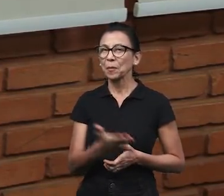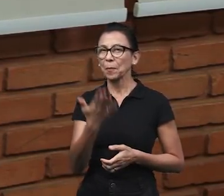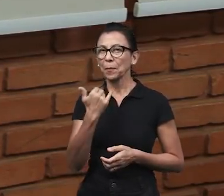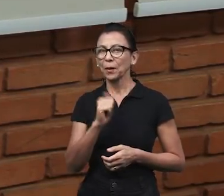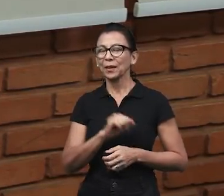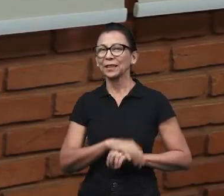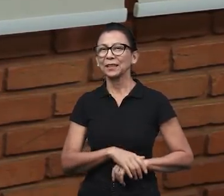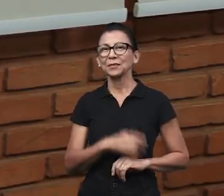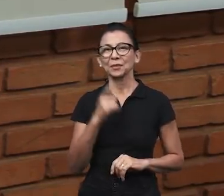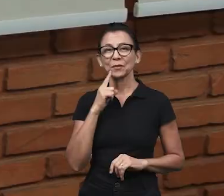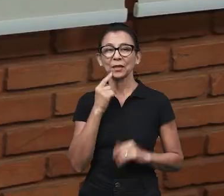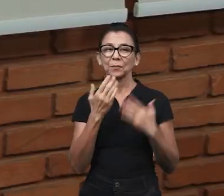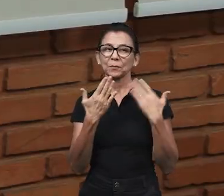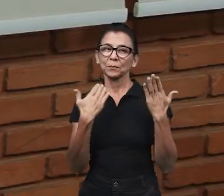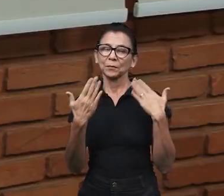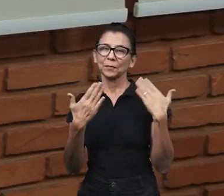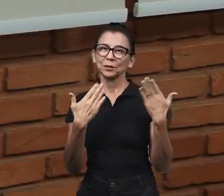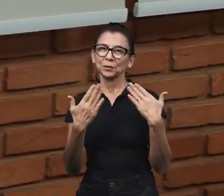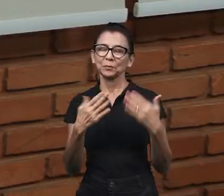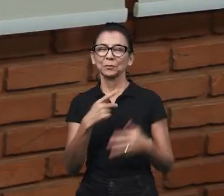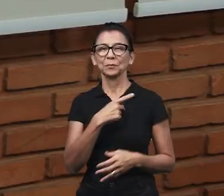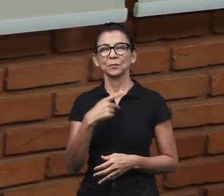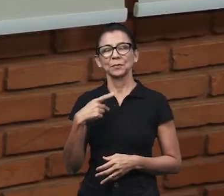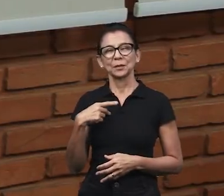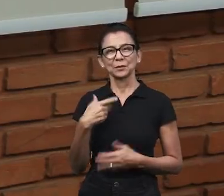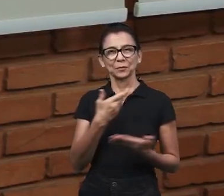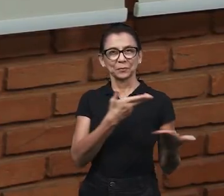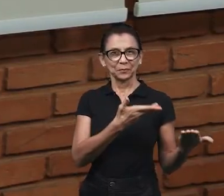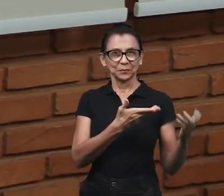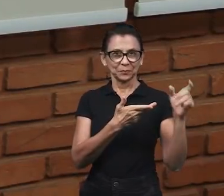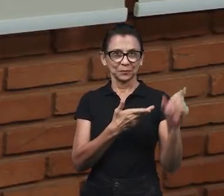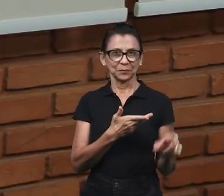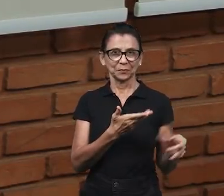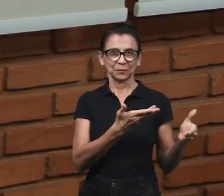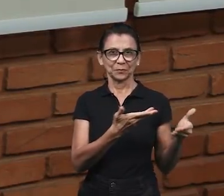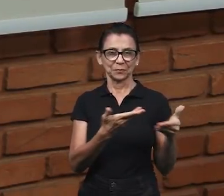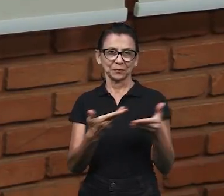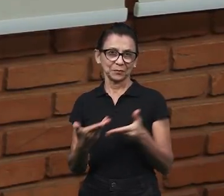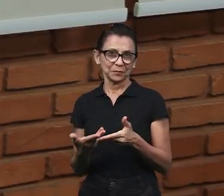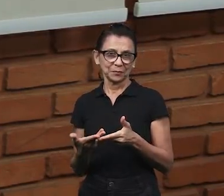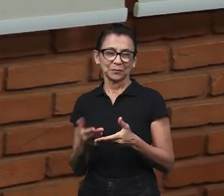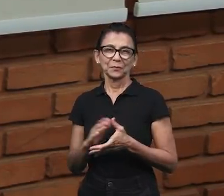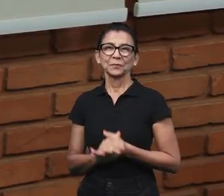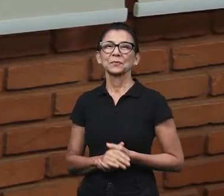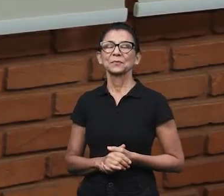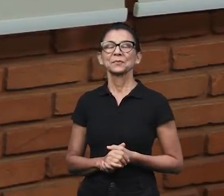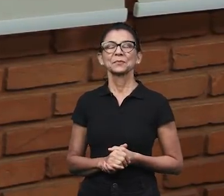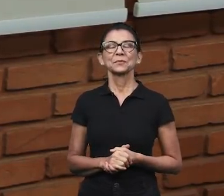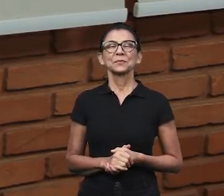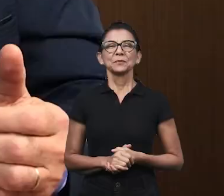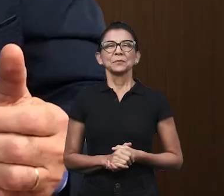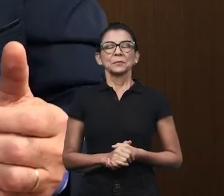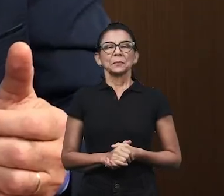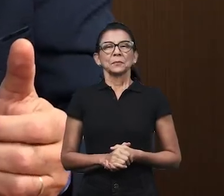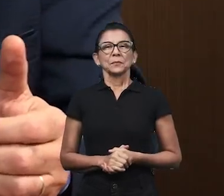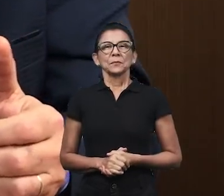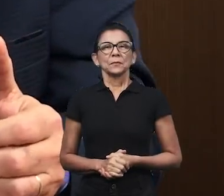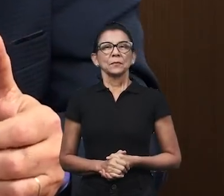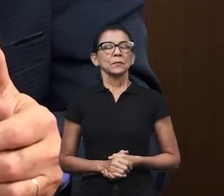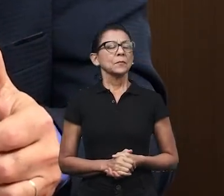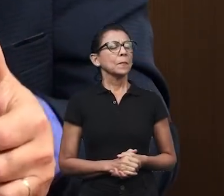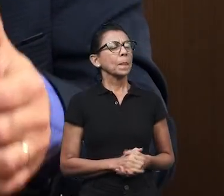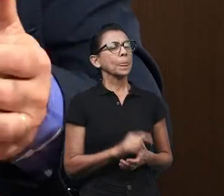meu bate-papo, a minha conversa, a entrevista que eu fiz com o pastor Marcelo Vilela no Manaim de Domingos Martins, no nosso novo estúdio.